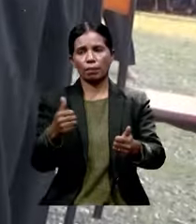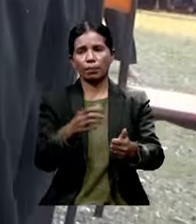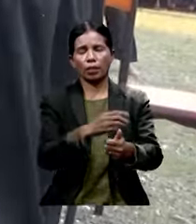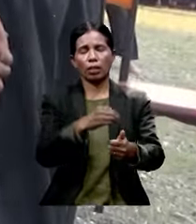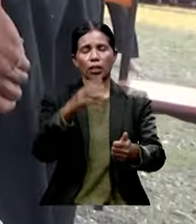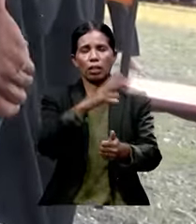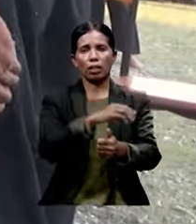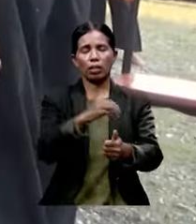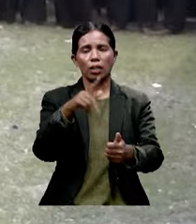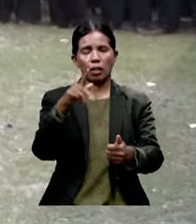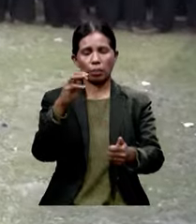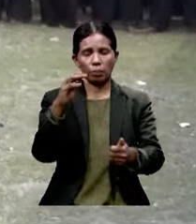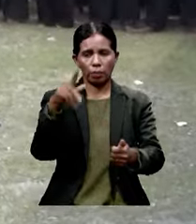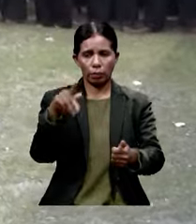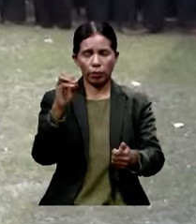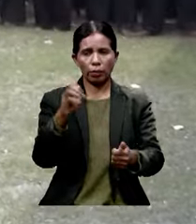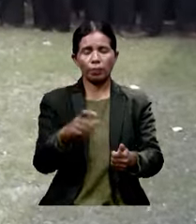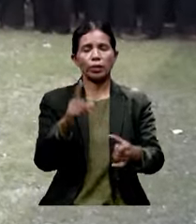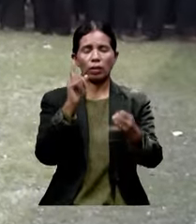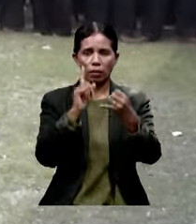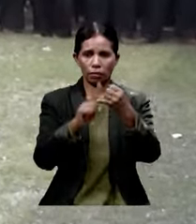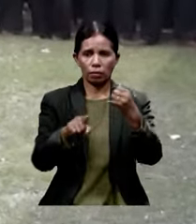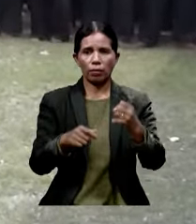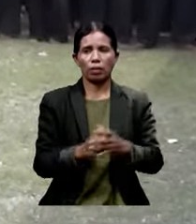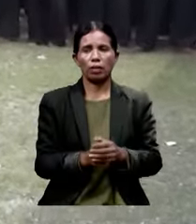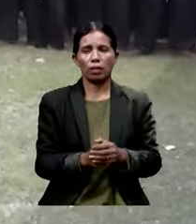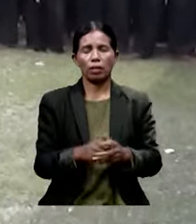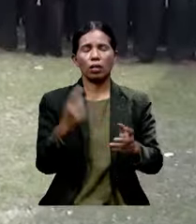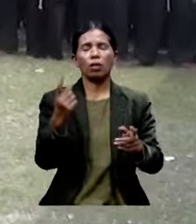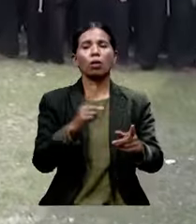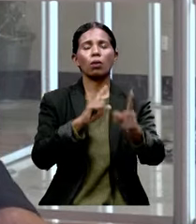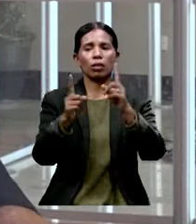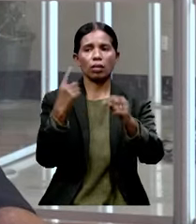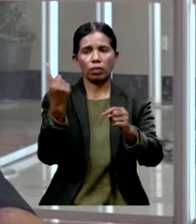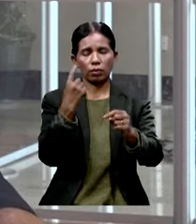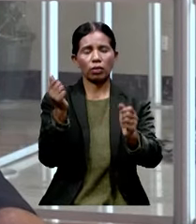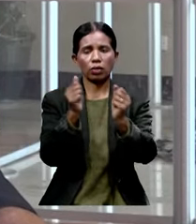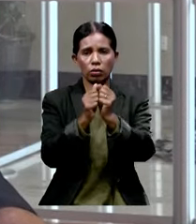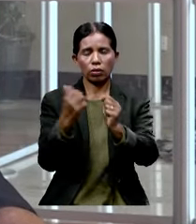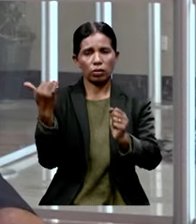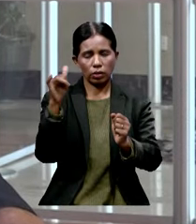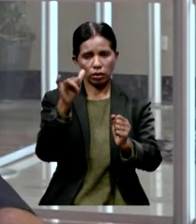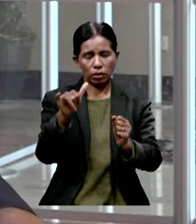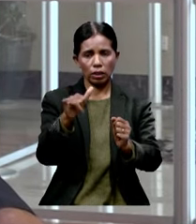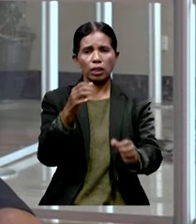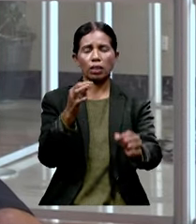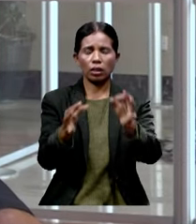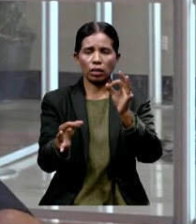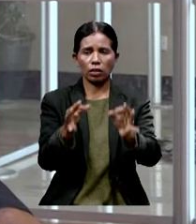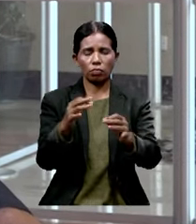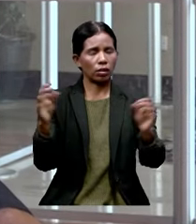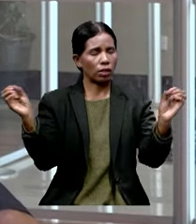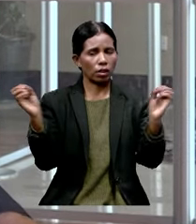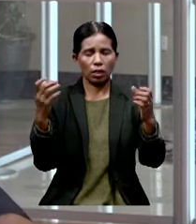karate, no campo. E que sou mãe, o Lino Fátima Sira para quando lá acontece a